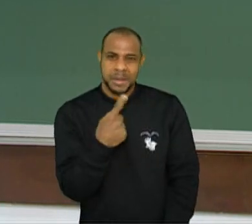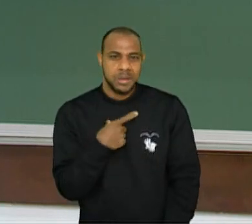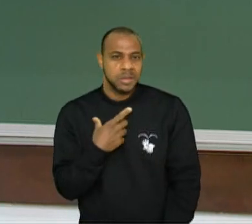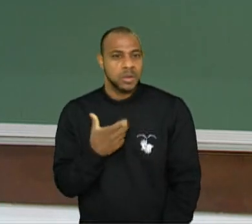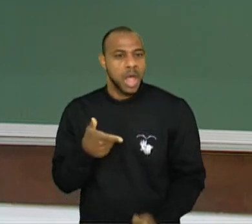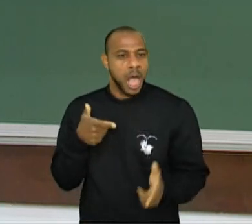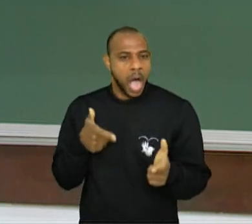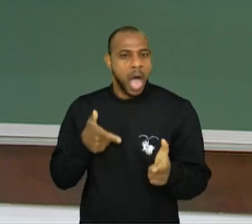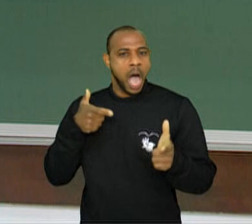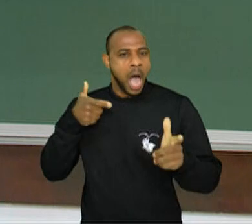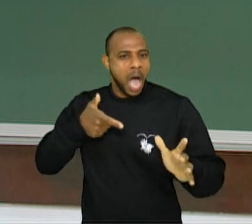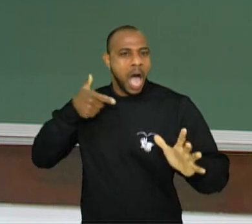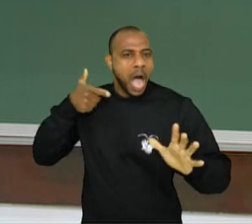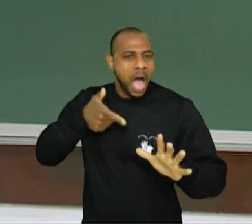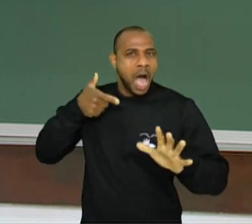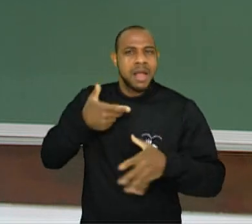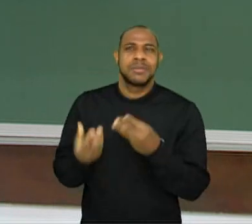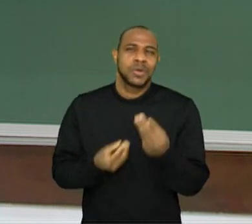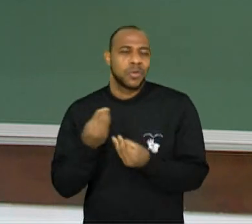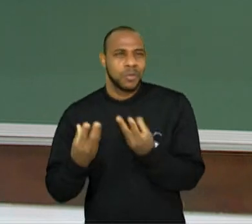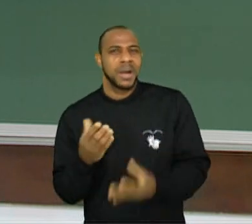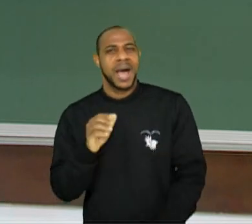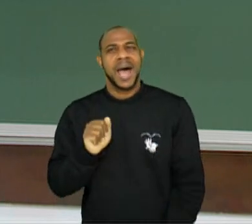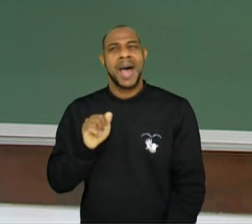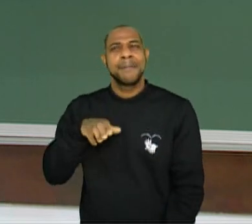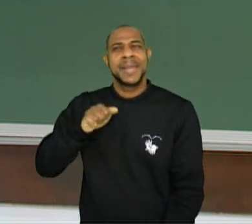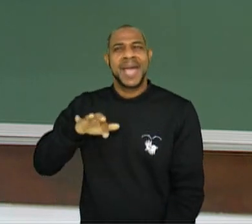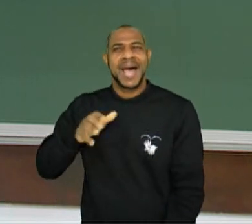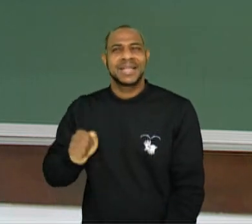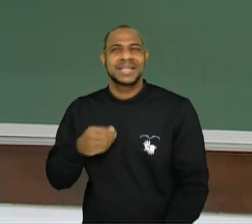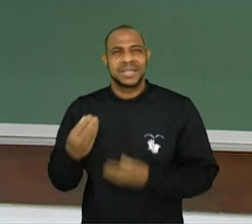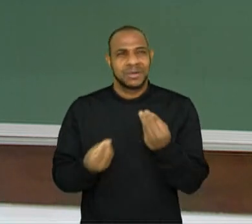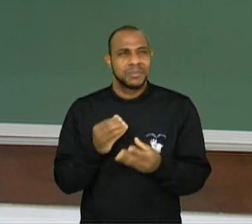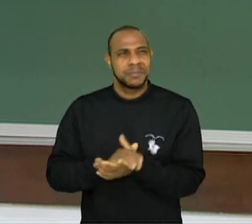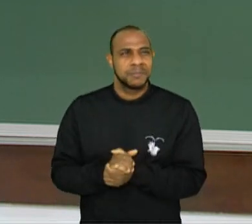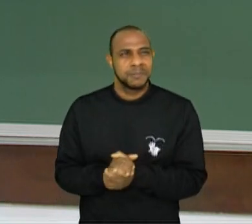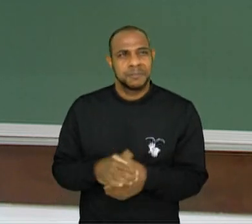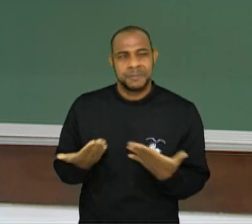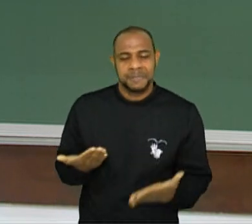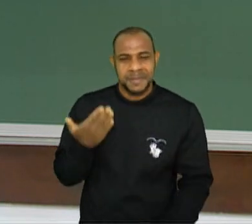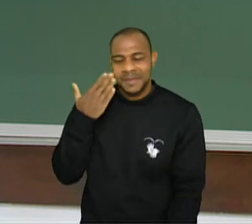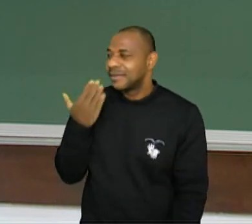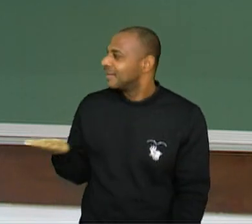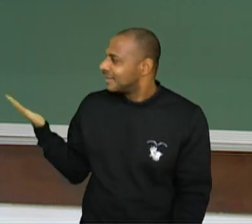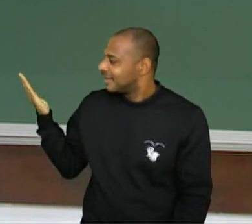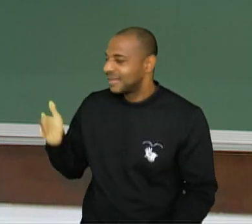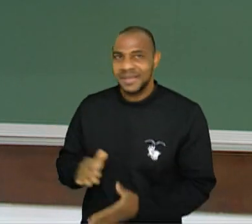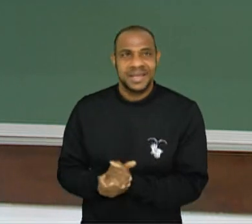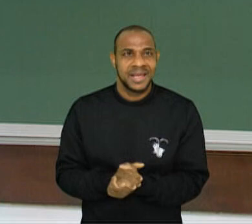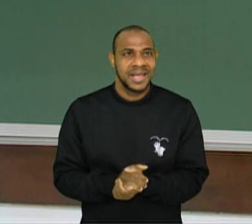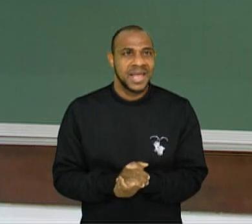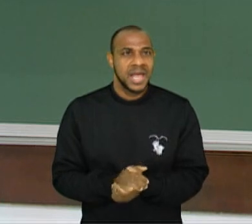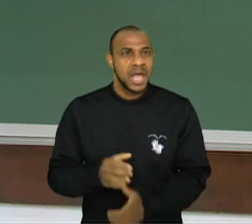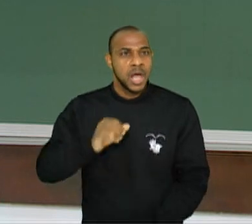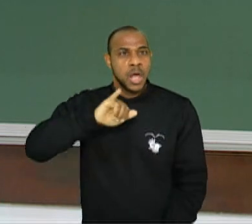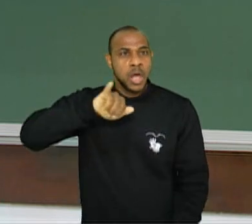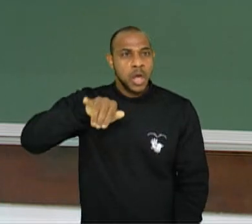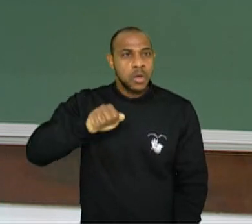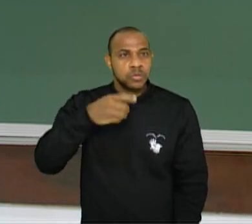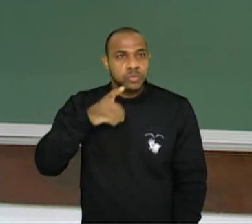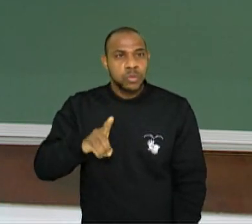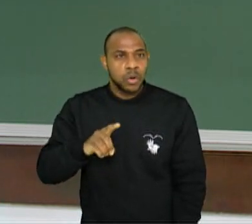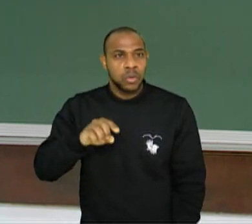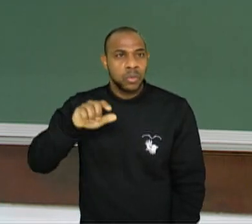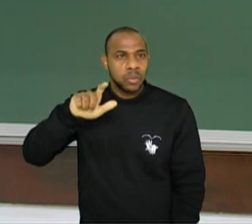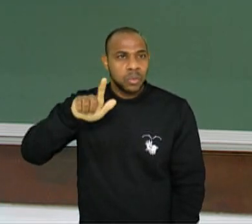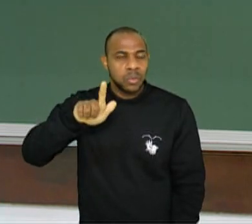ameaça comunista, a ameaça de uma revolução comunista no Brasil. No caso do João Goulart, ele já estava ligado